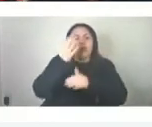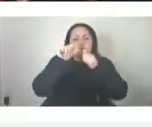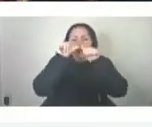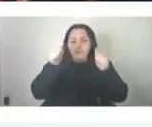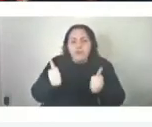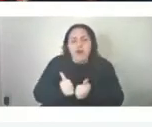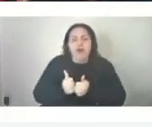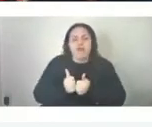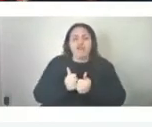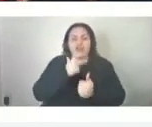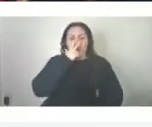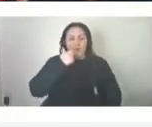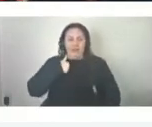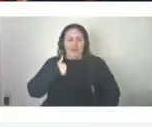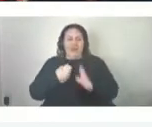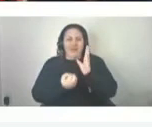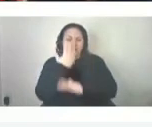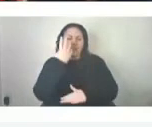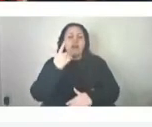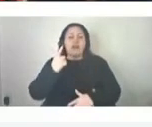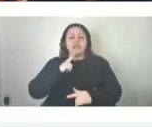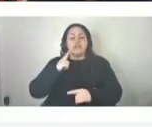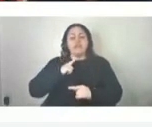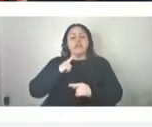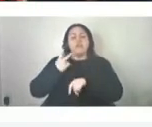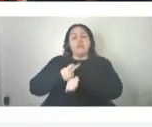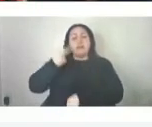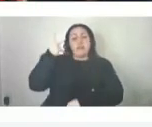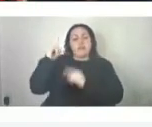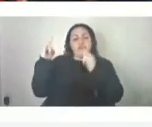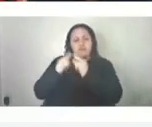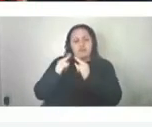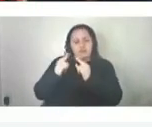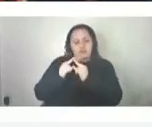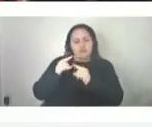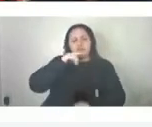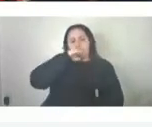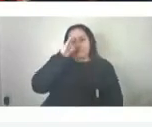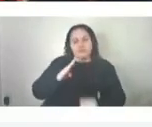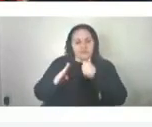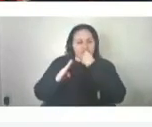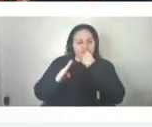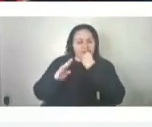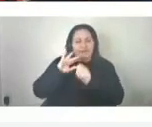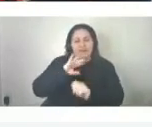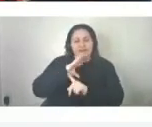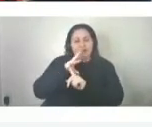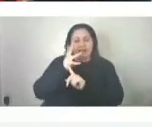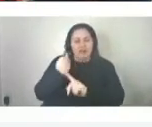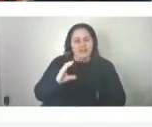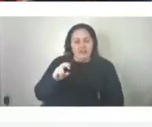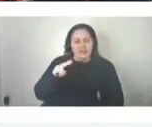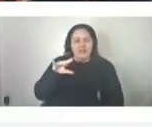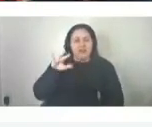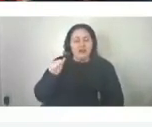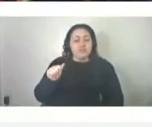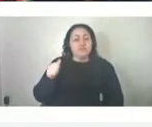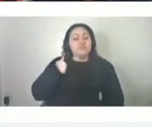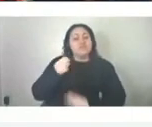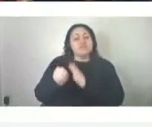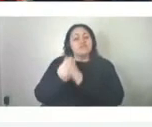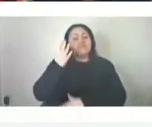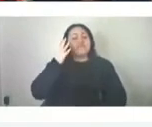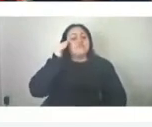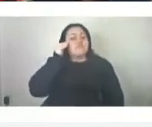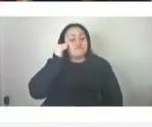eu, então, através de um prêmio da Fundação Nacional de Artes Cênicas, construí no hospital um laboratório de experimentação e animação com teatro de animação